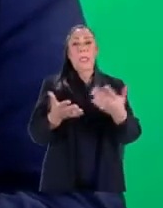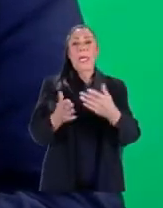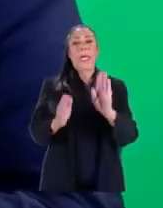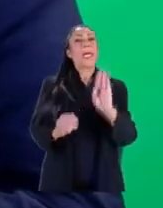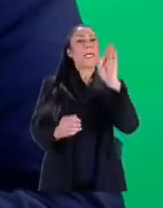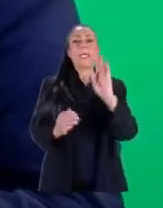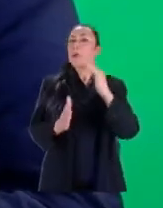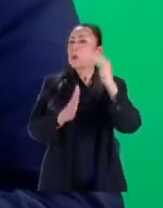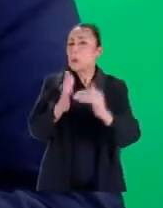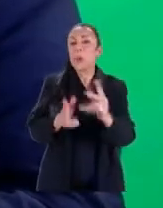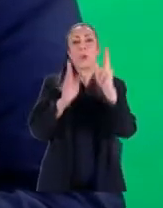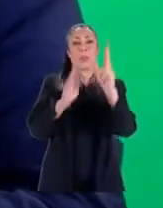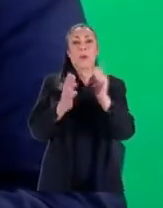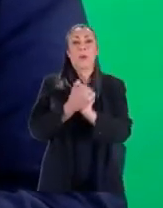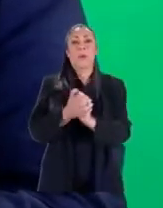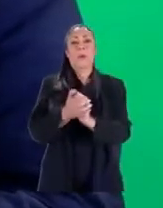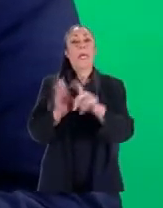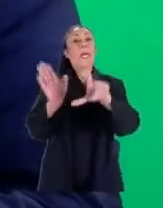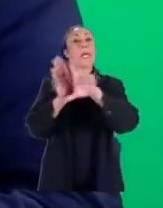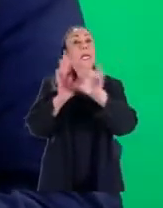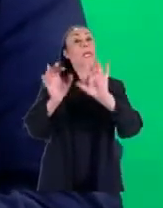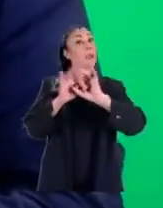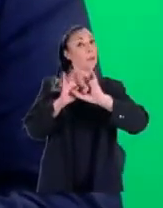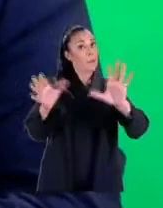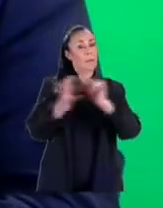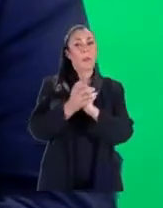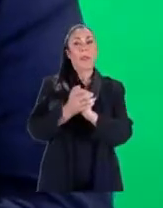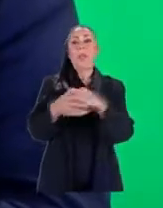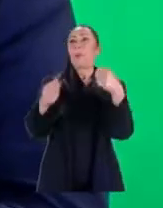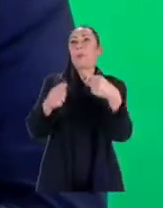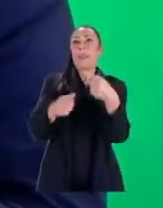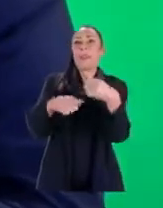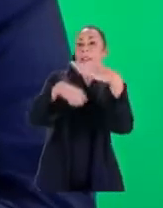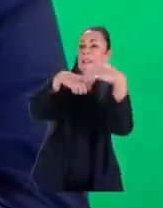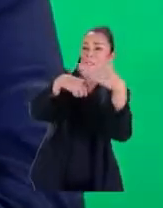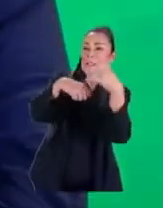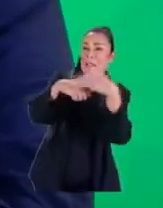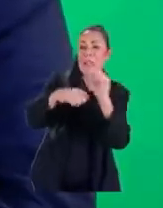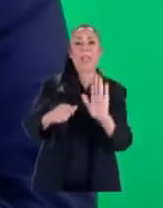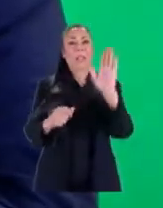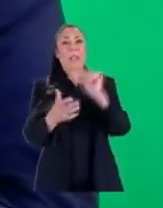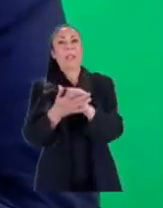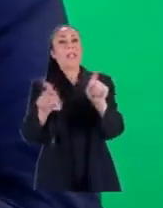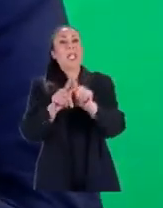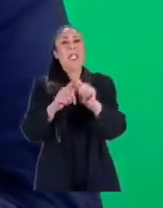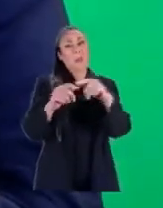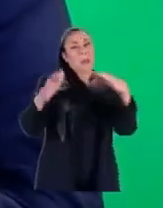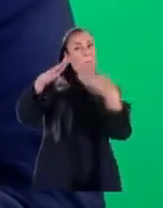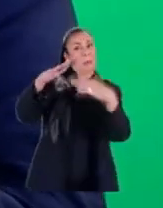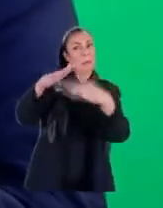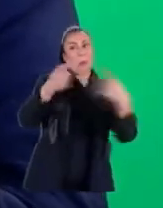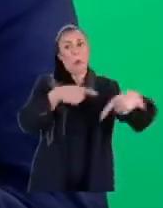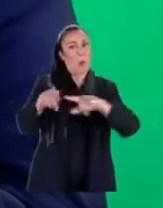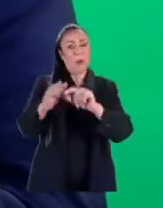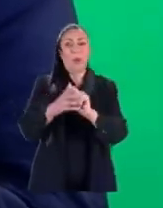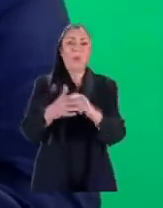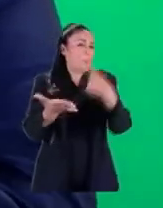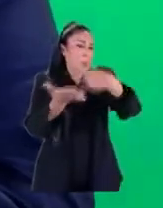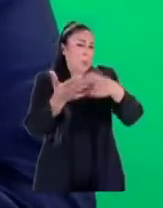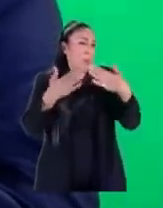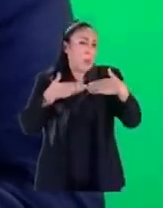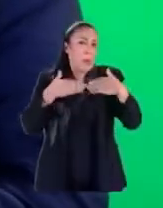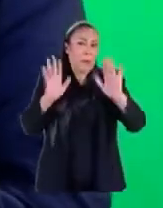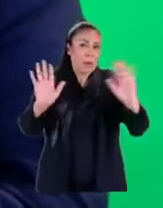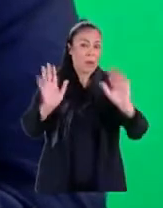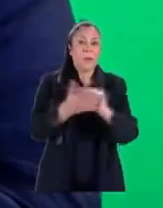forma, que é isso que a lei me permite. Eu não tenho que ficar puxando o saco de candidato e não tenho que bater em candidato nenhum. Não é a minha obrigação nem